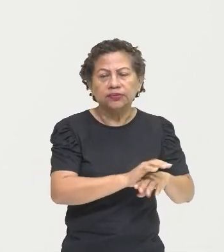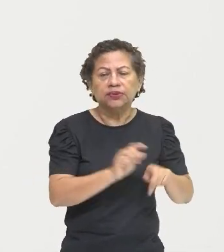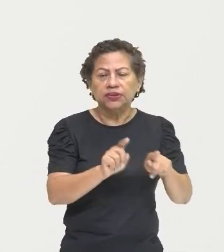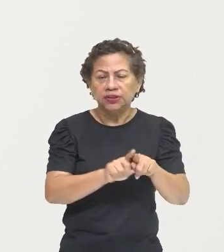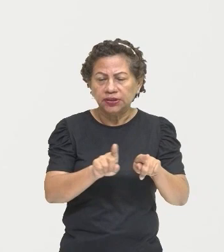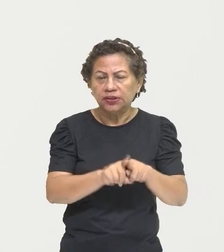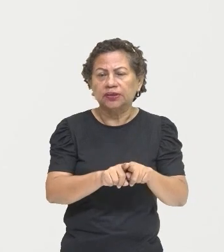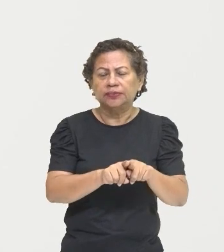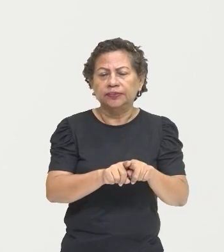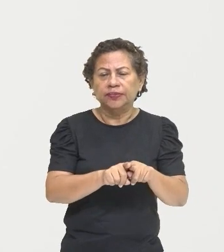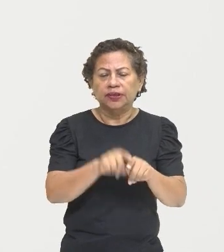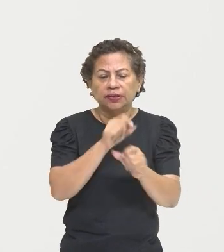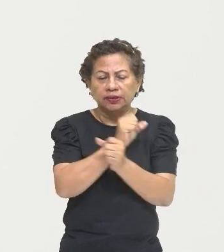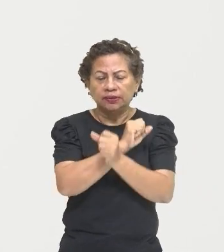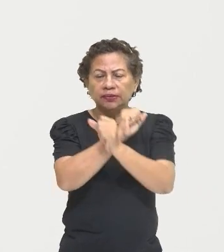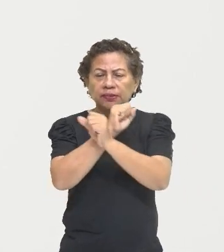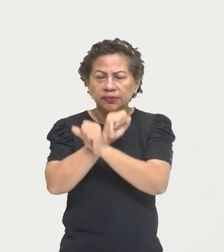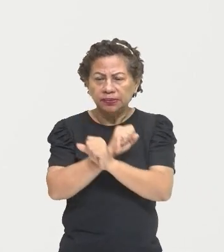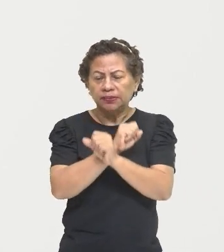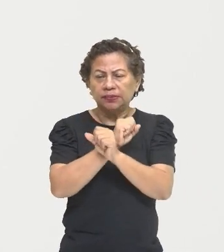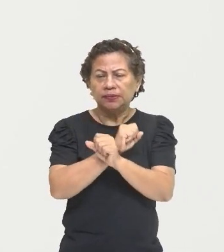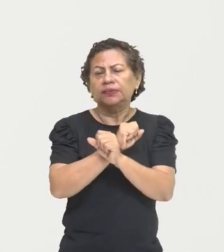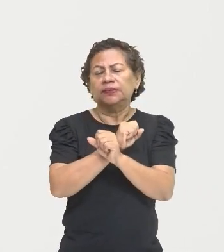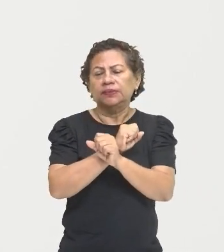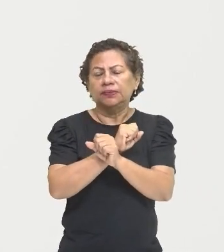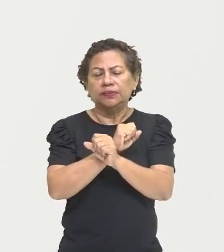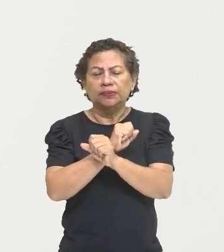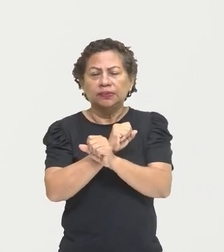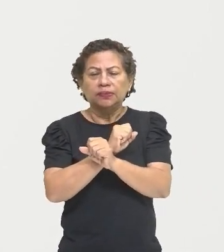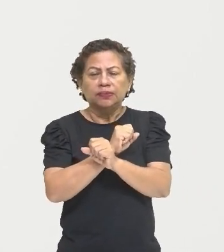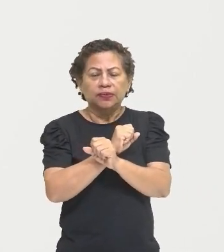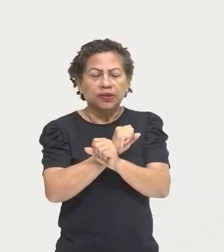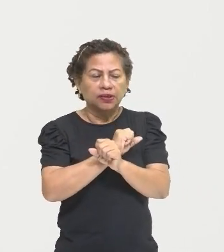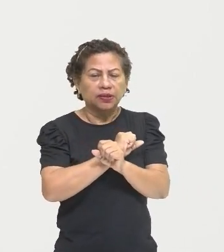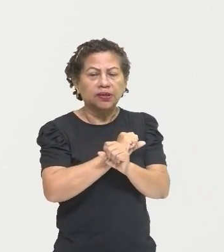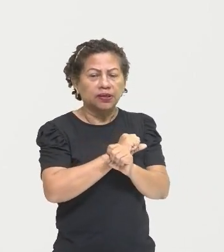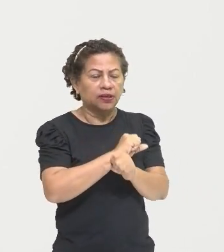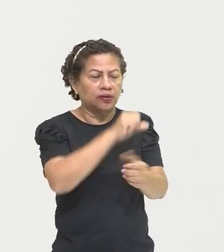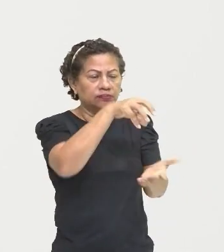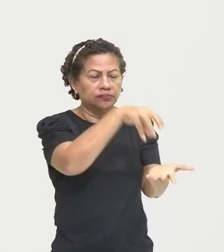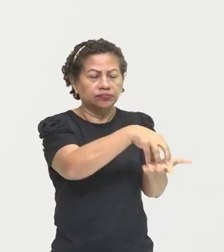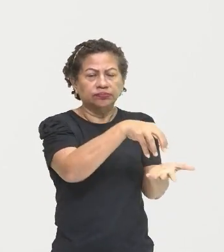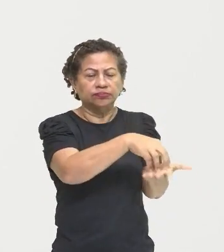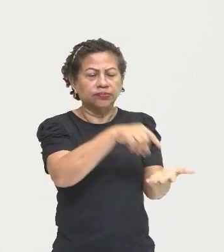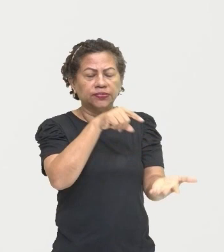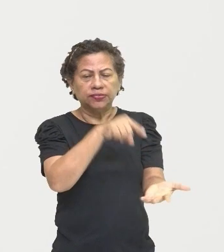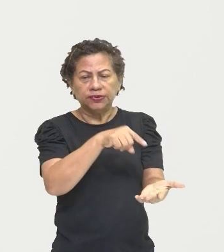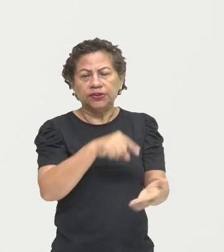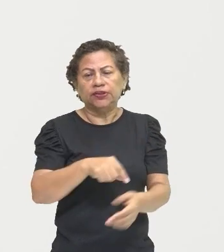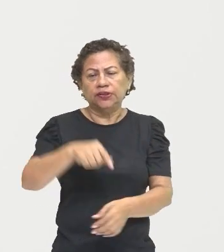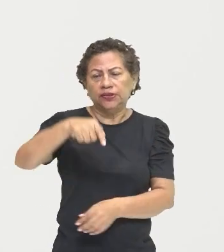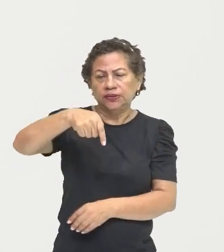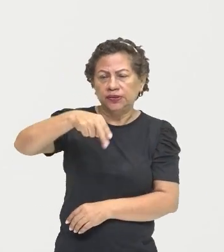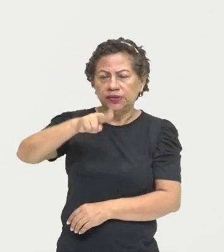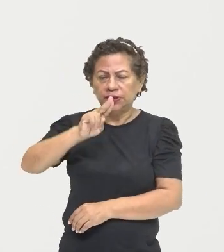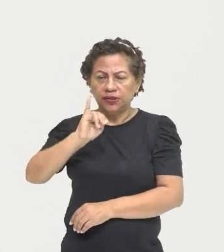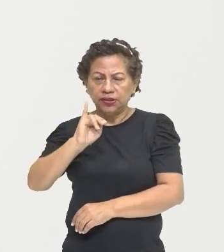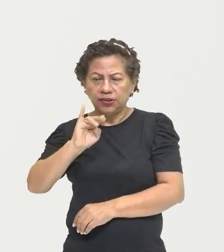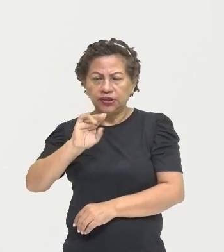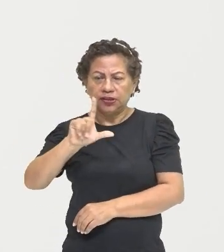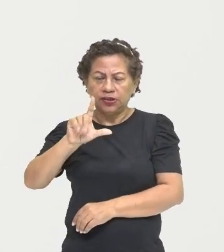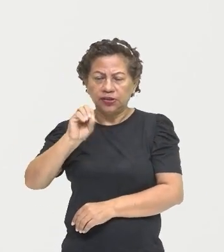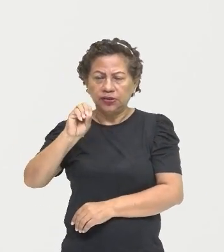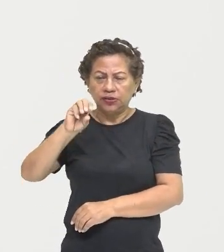direito ao acesso à terra desses outros grupos também. Temos também a punição